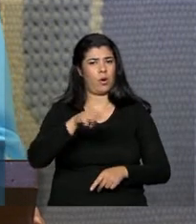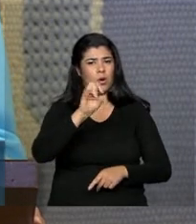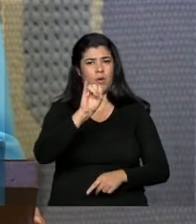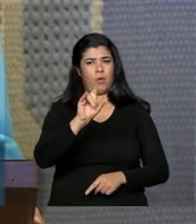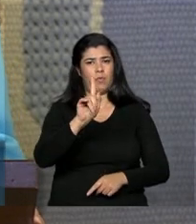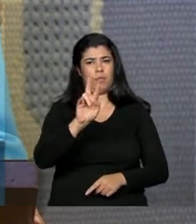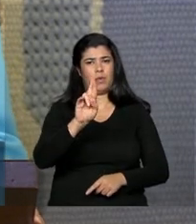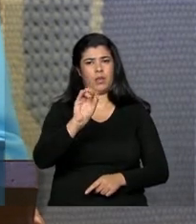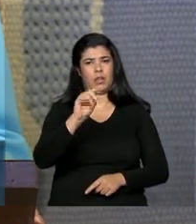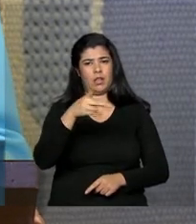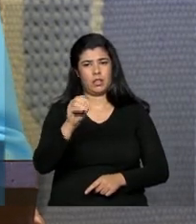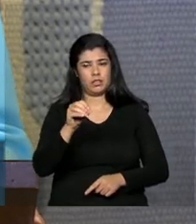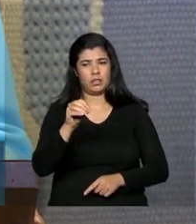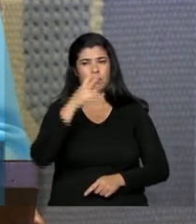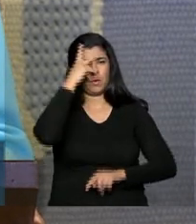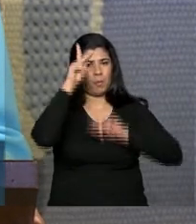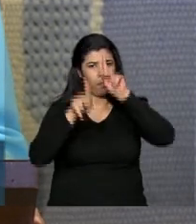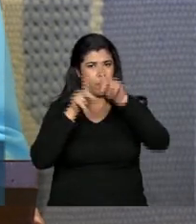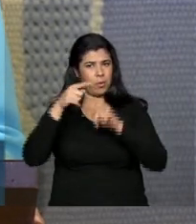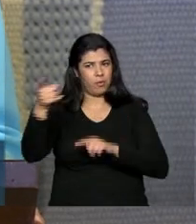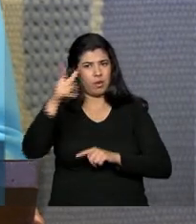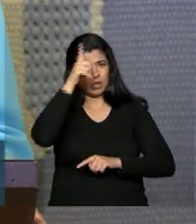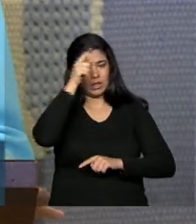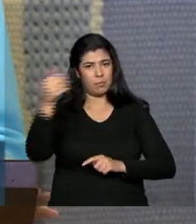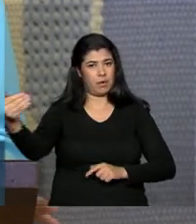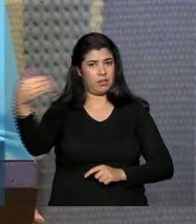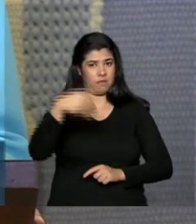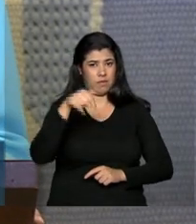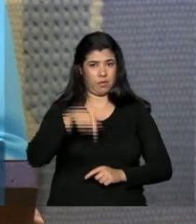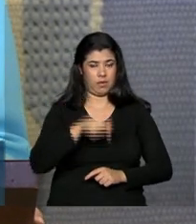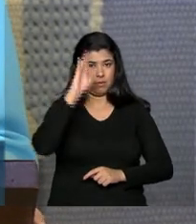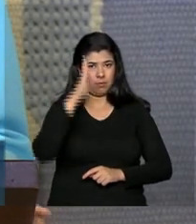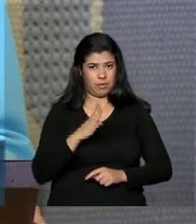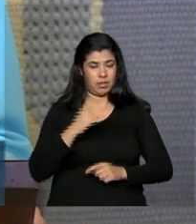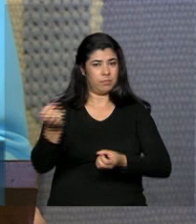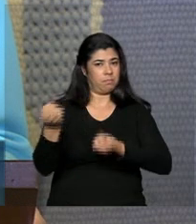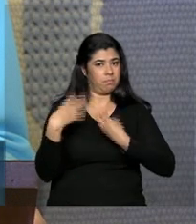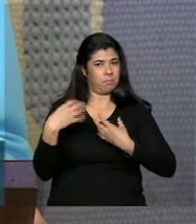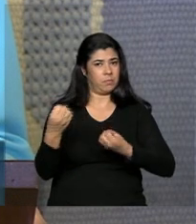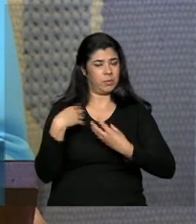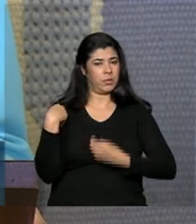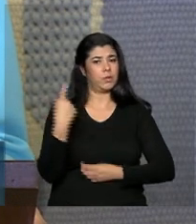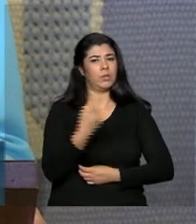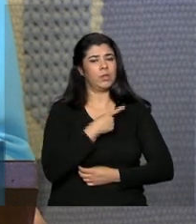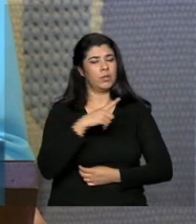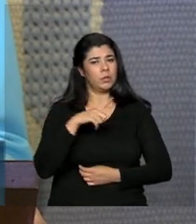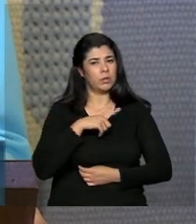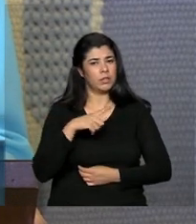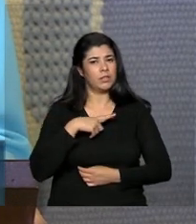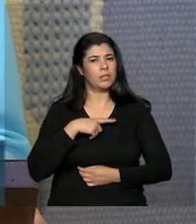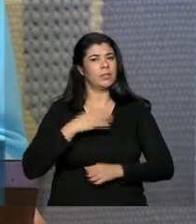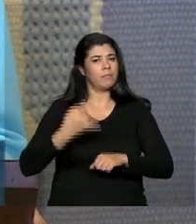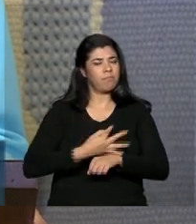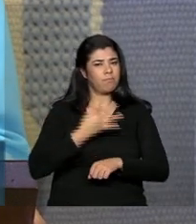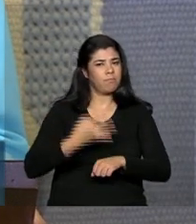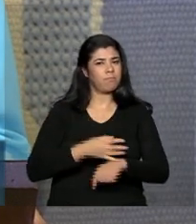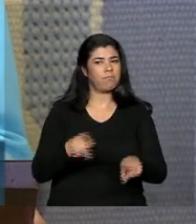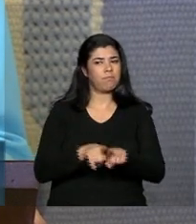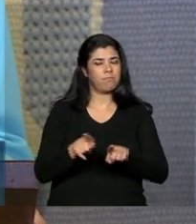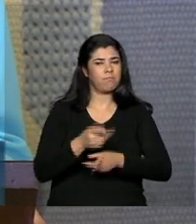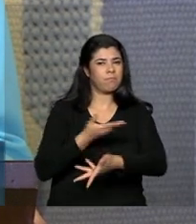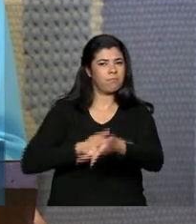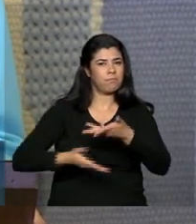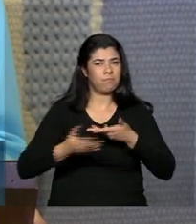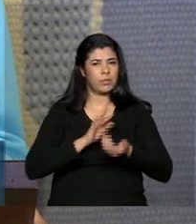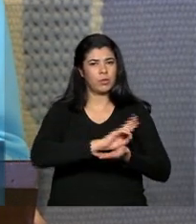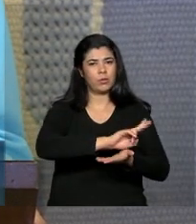imigrações, nos ensinaram a ser tolerantes, nos ensinaram a conviver com a diversidade